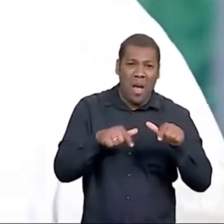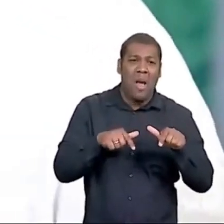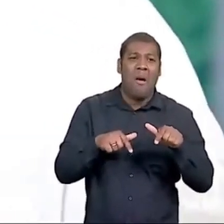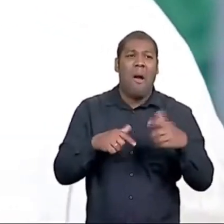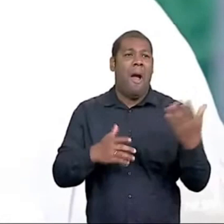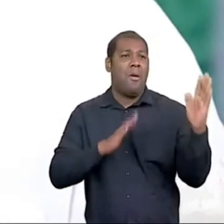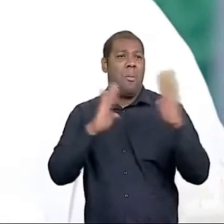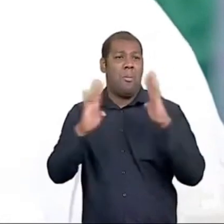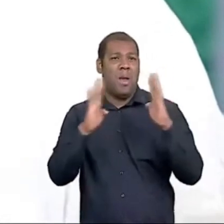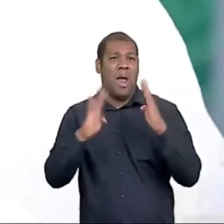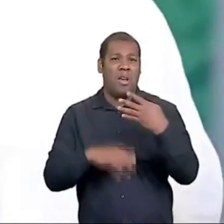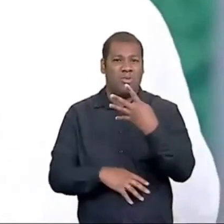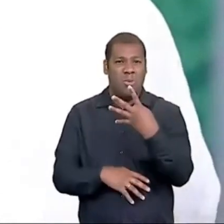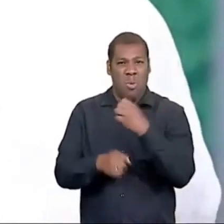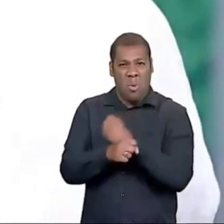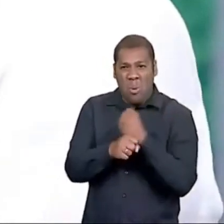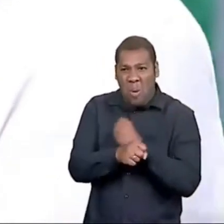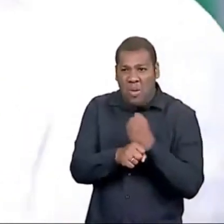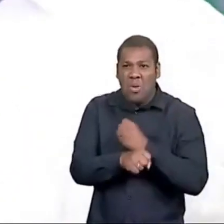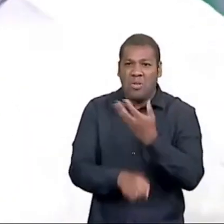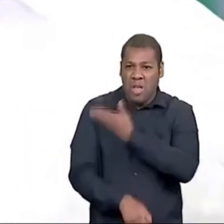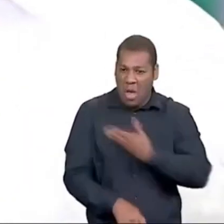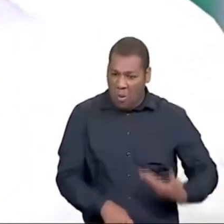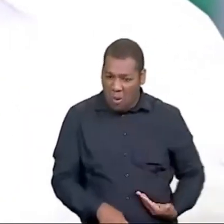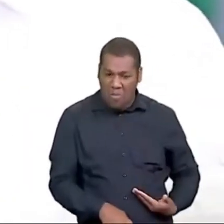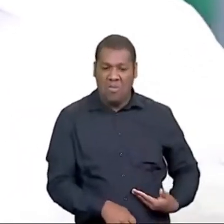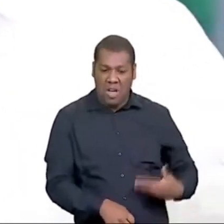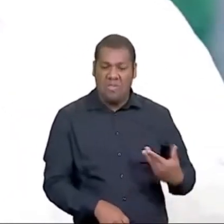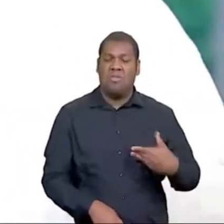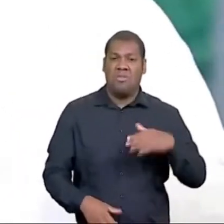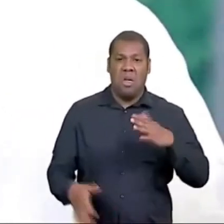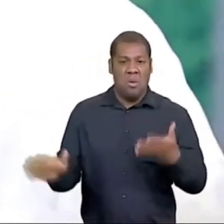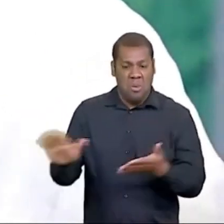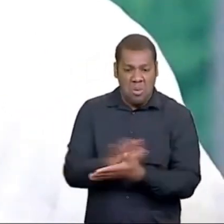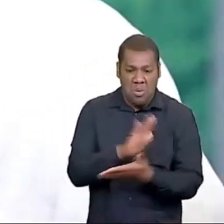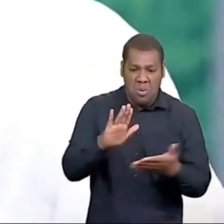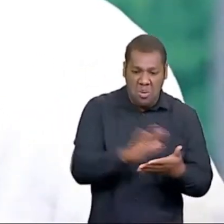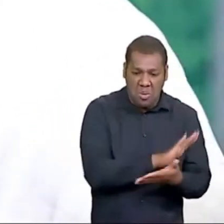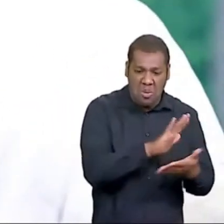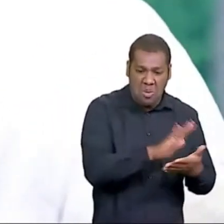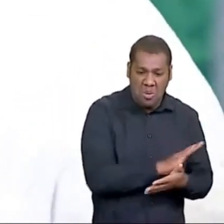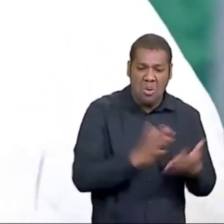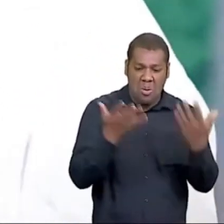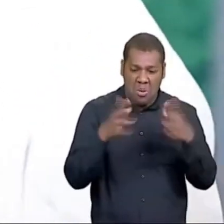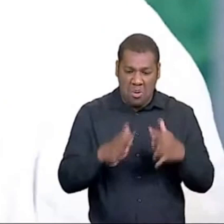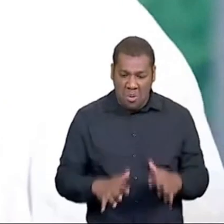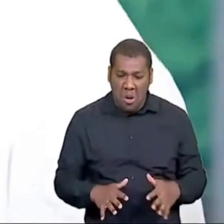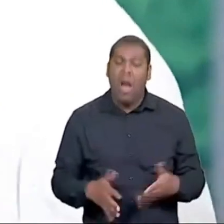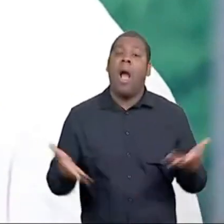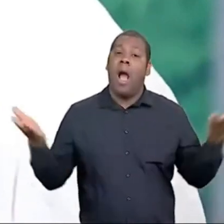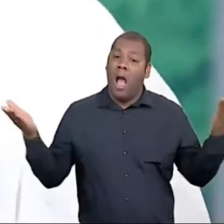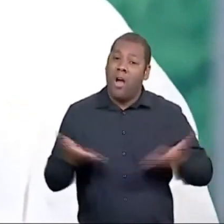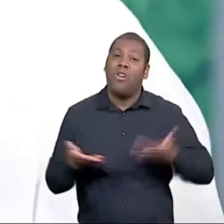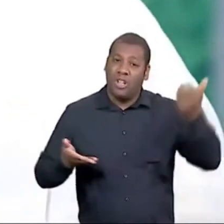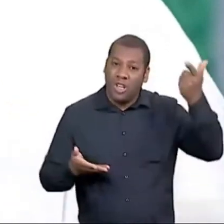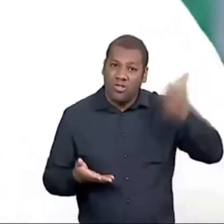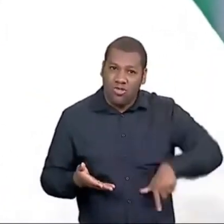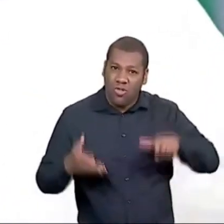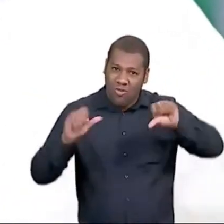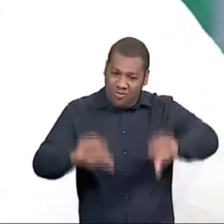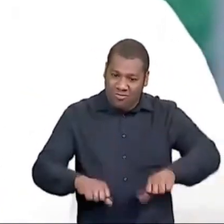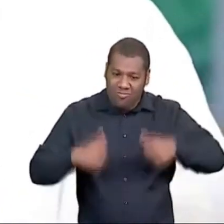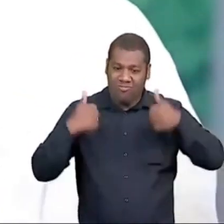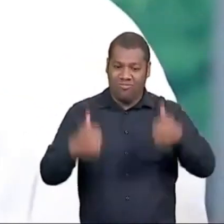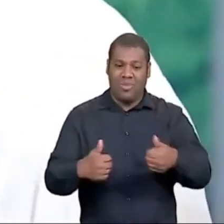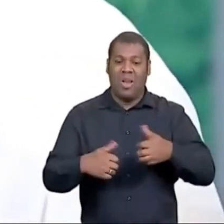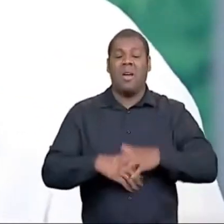destruir tudo que a gente fez. Agora a gente já reconstruiu as coisas que nós tínhamos que reconstruir, que significava inclusão social,